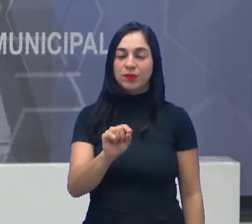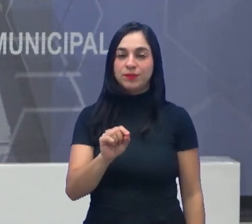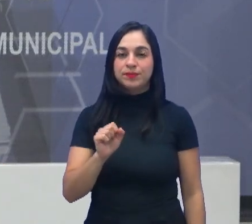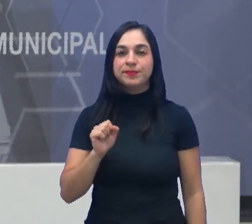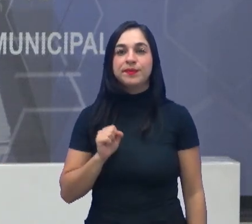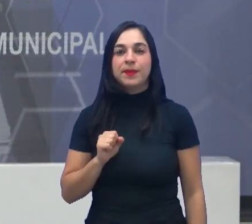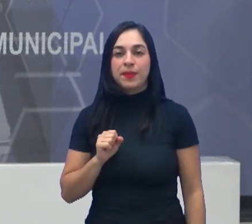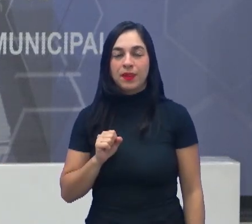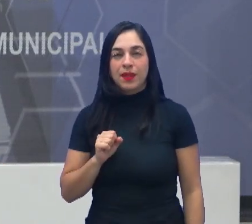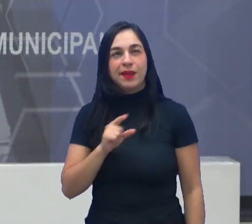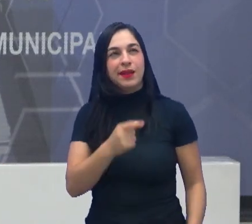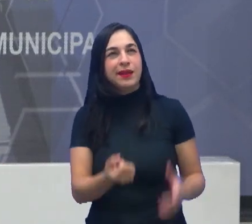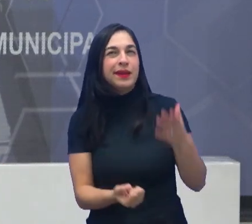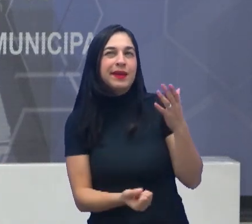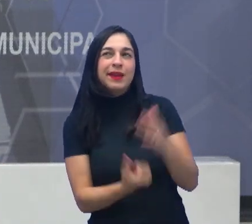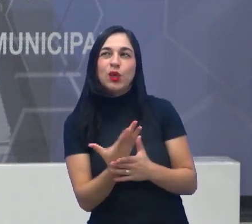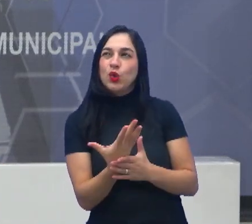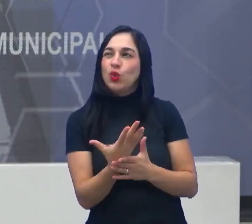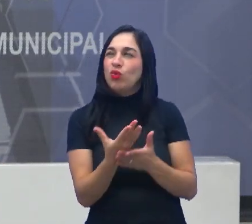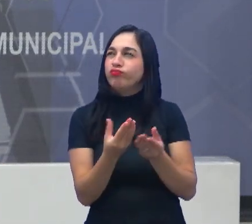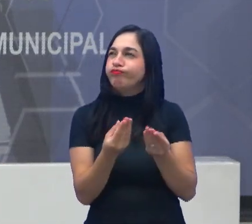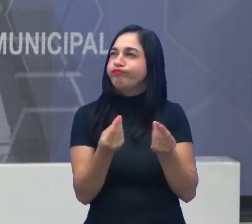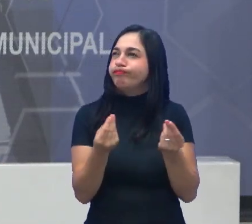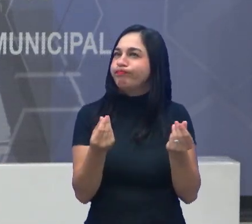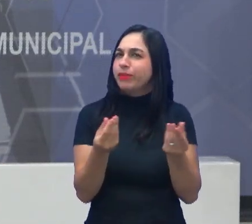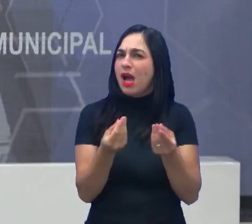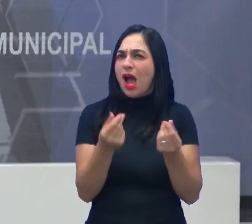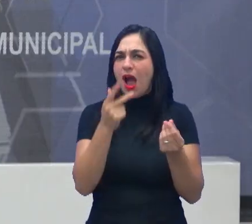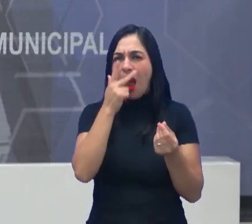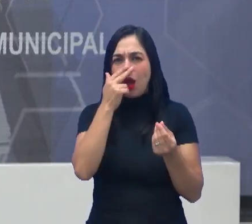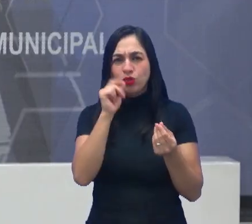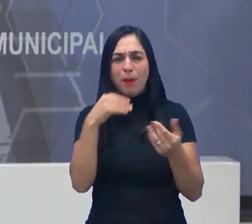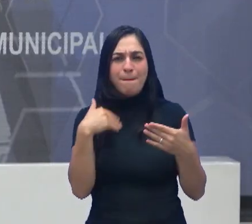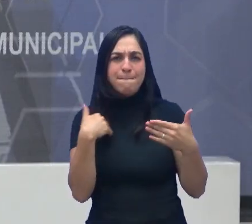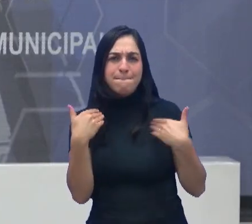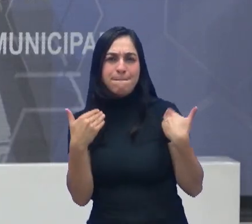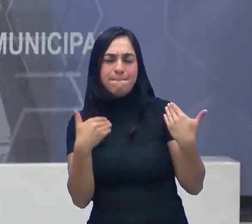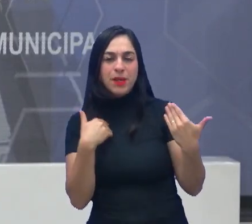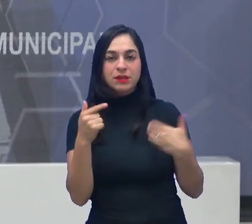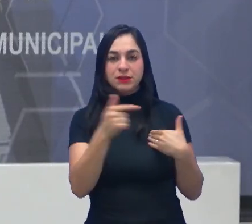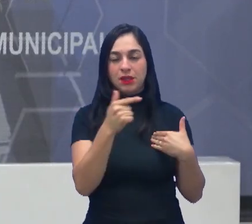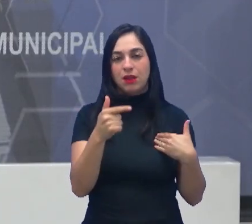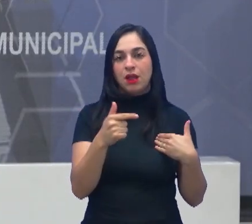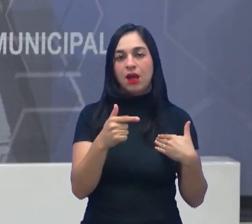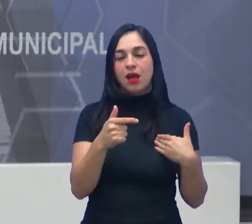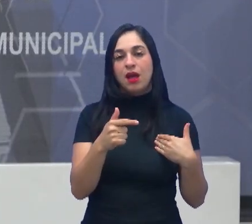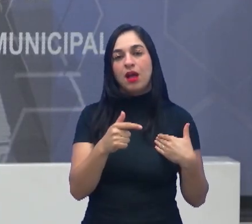não sei se era um passeio, uma trilha lá no Jaguari,